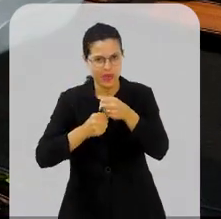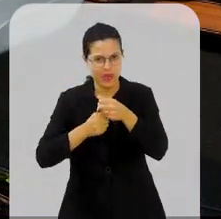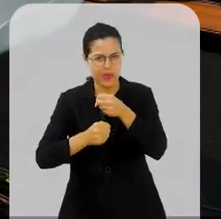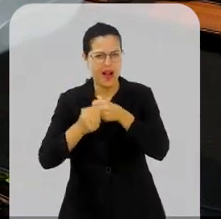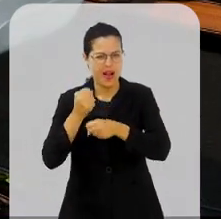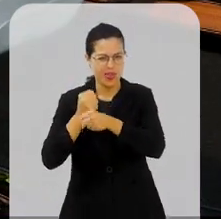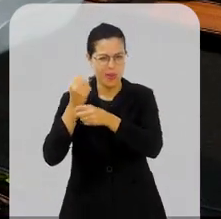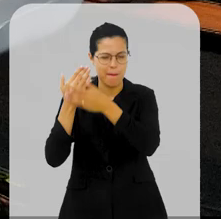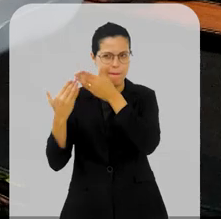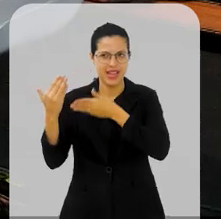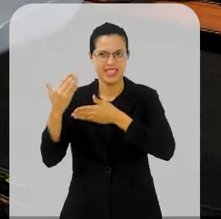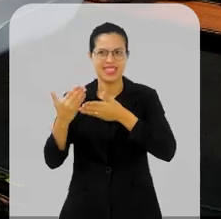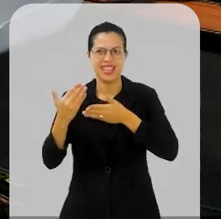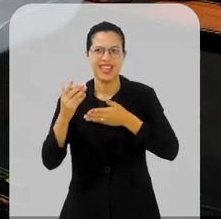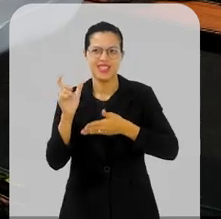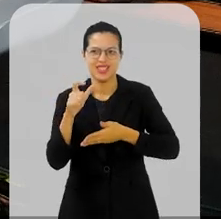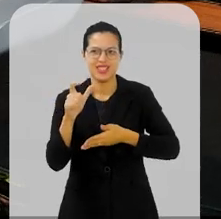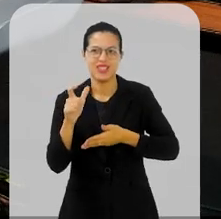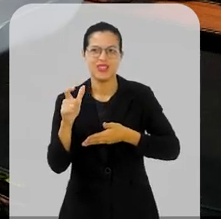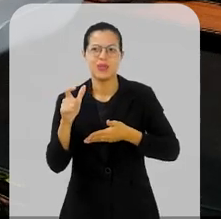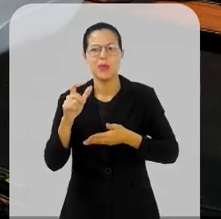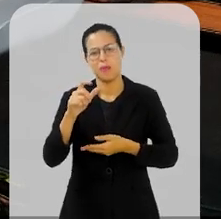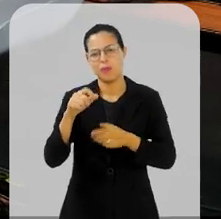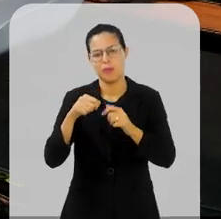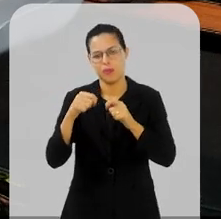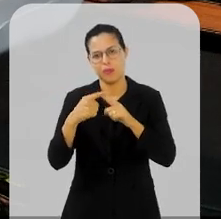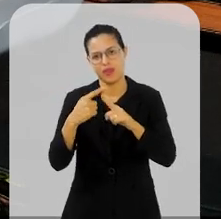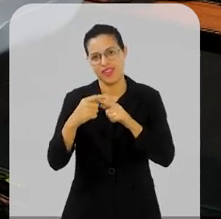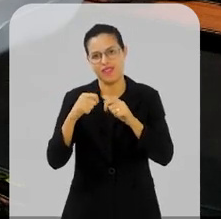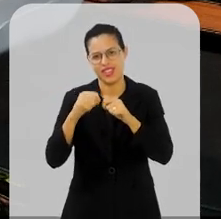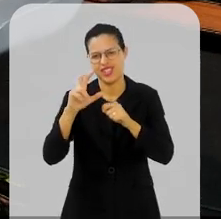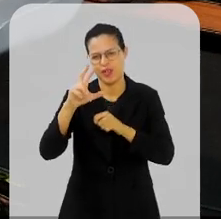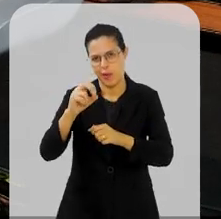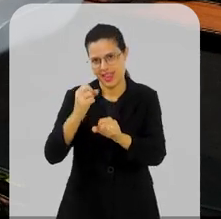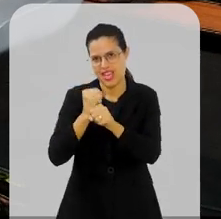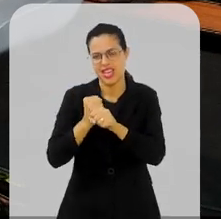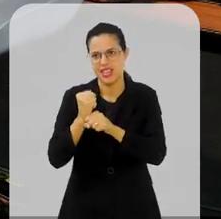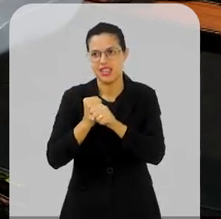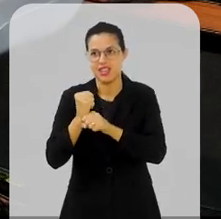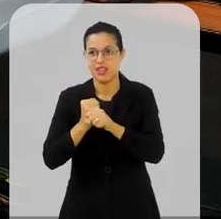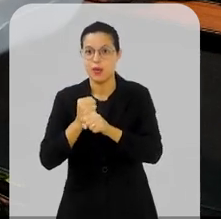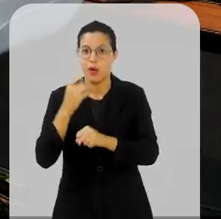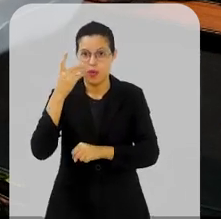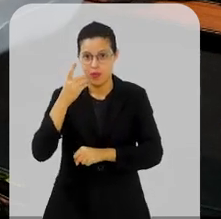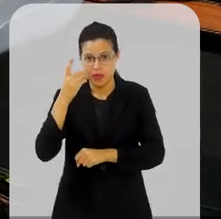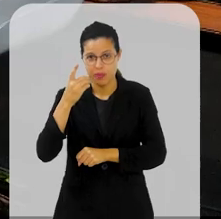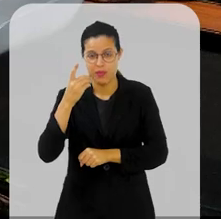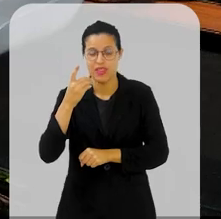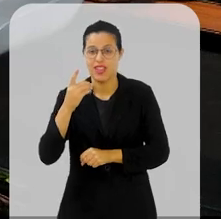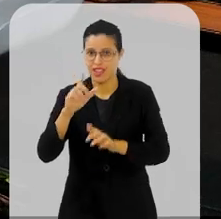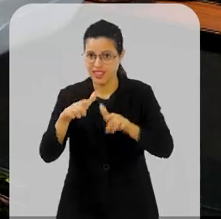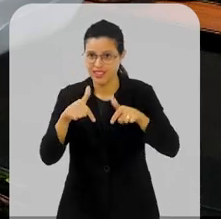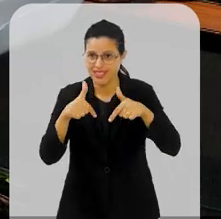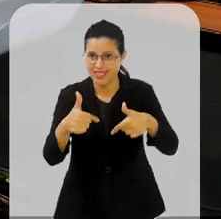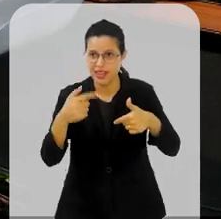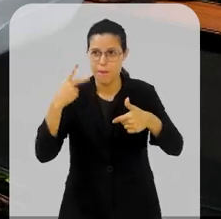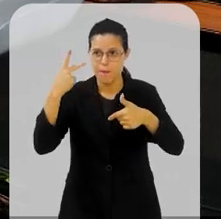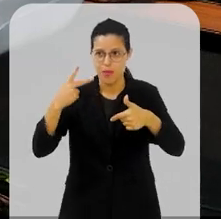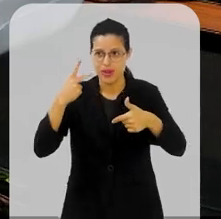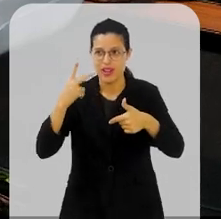passado o título de sócio emérito por ter completado 50 anos de sócio. E o deputado é ativo na política, porque ele vai lá e